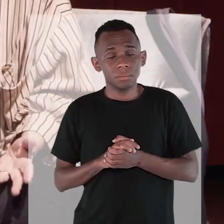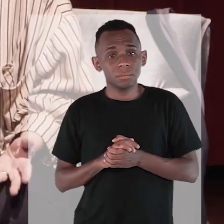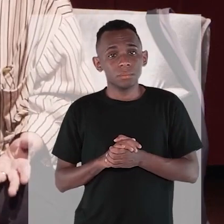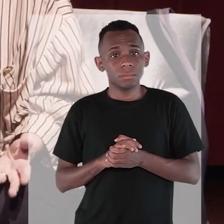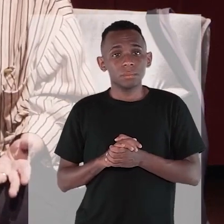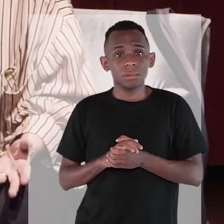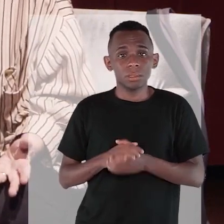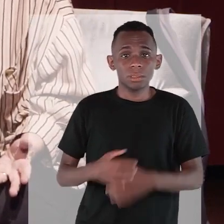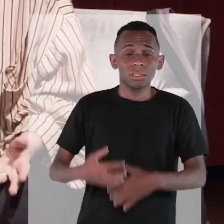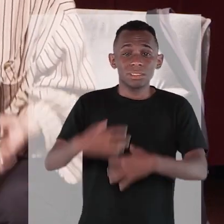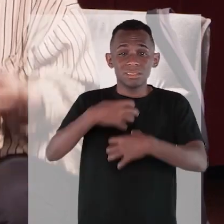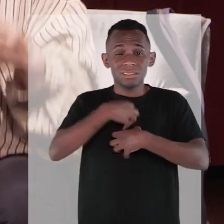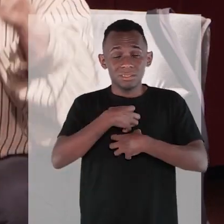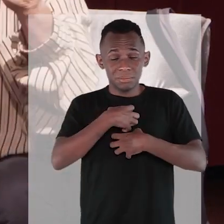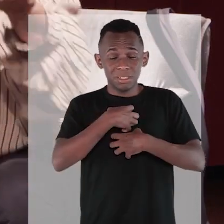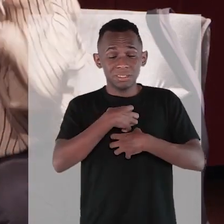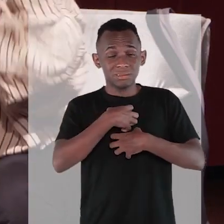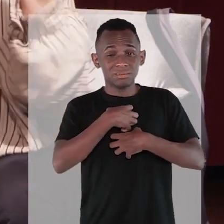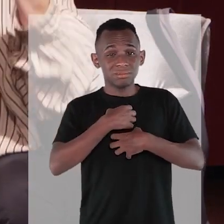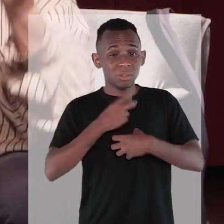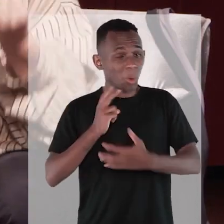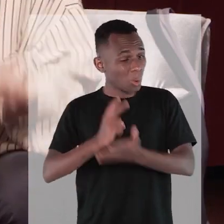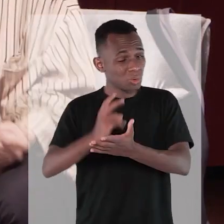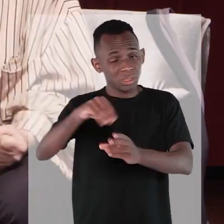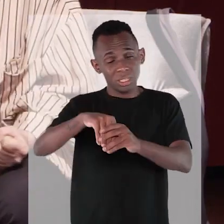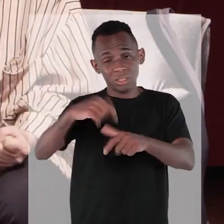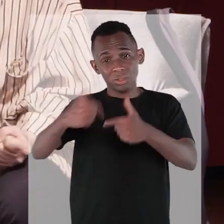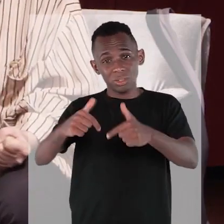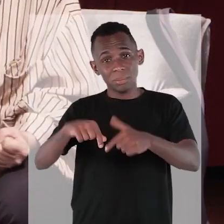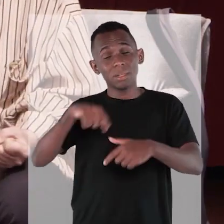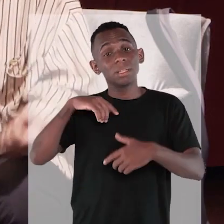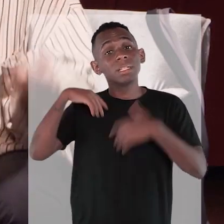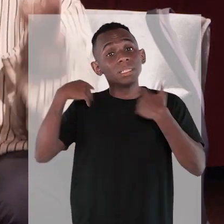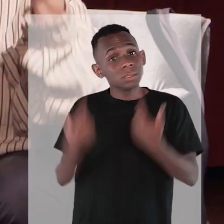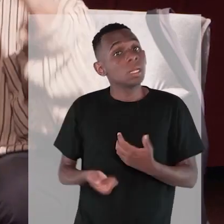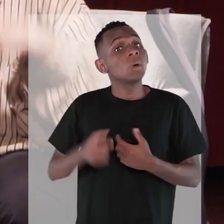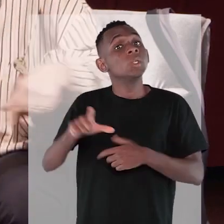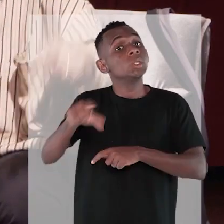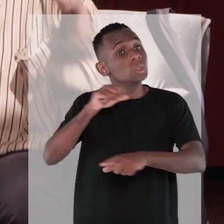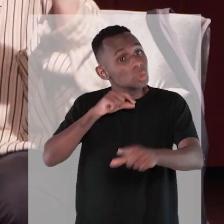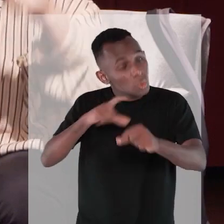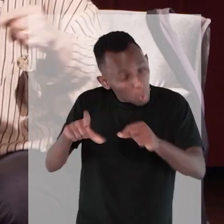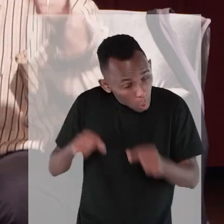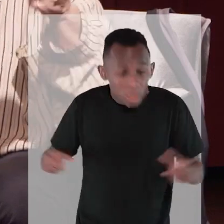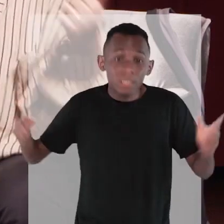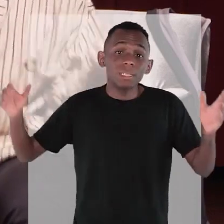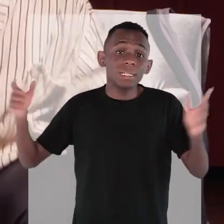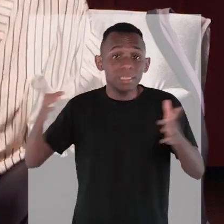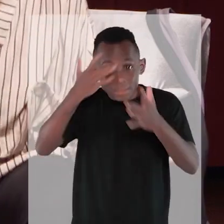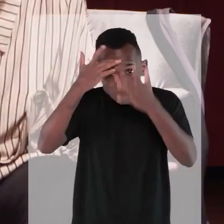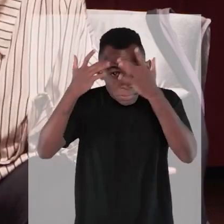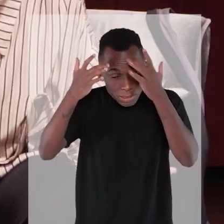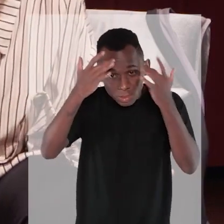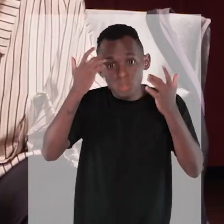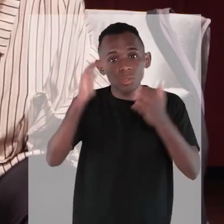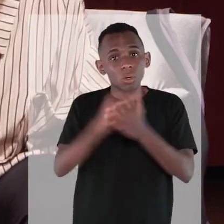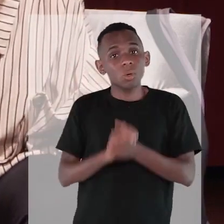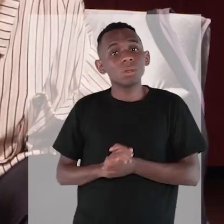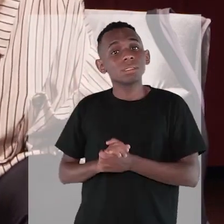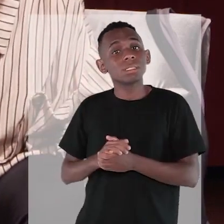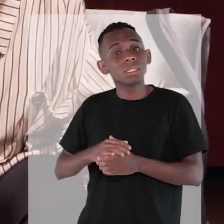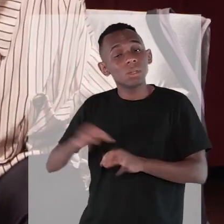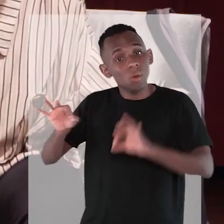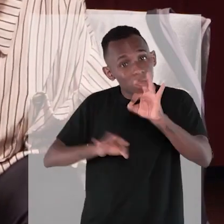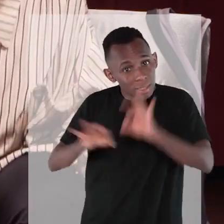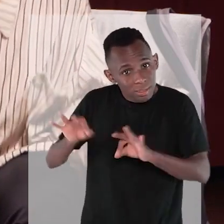seu ressentimento em função disso. São essas pessoas que são acionadas para comandar os órgãos, elas são contra os órgãos que elas